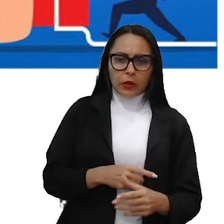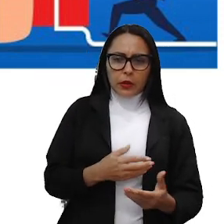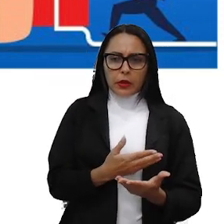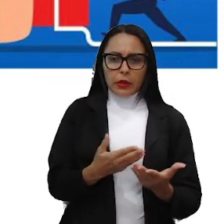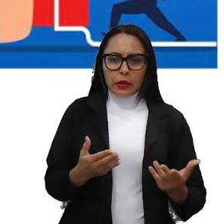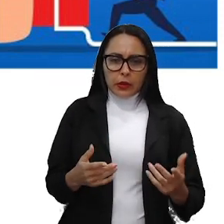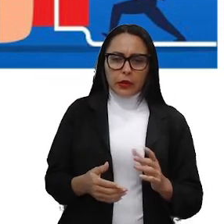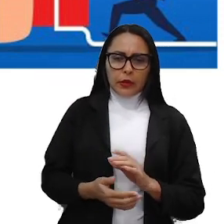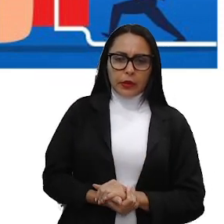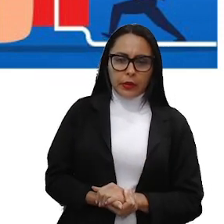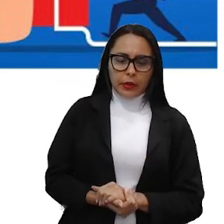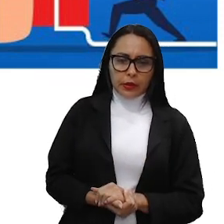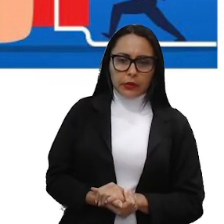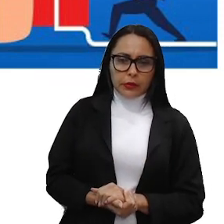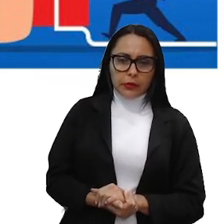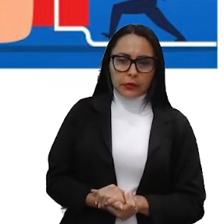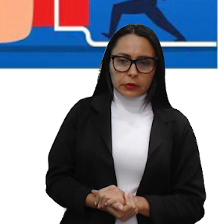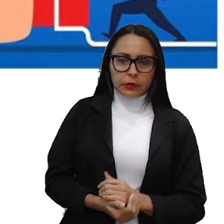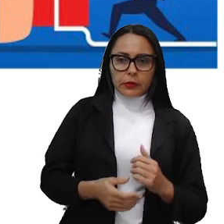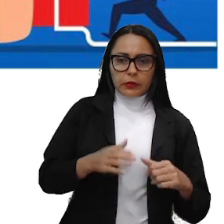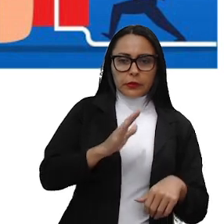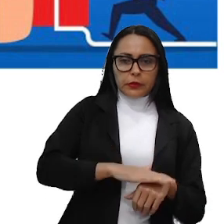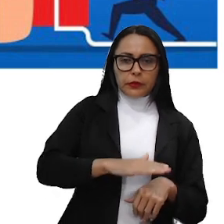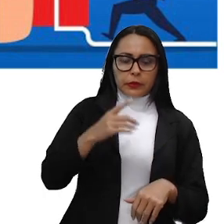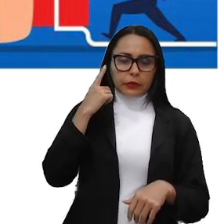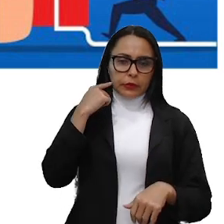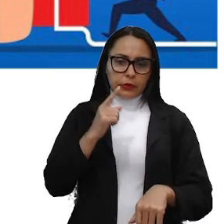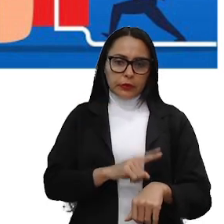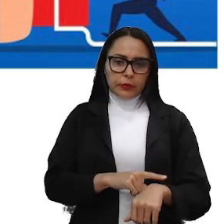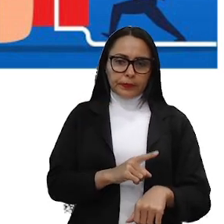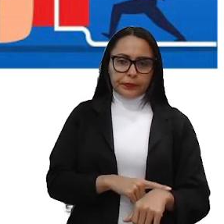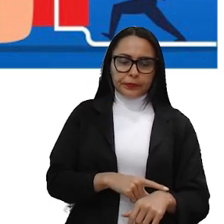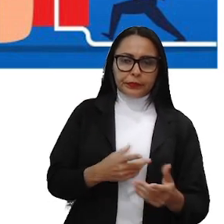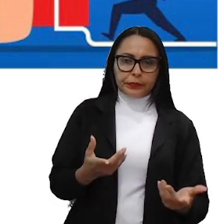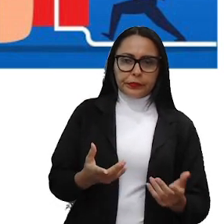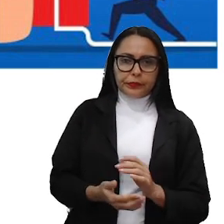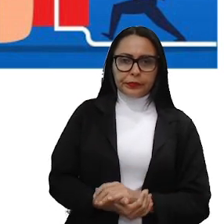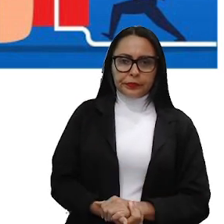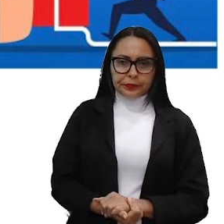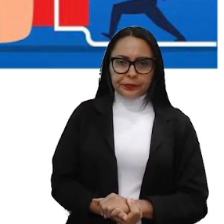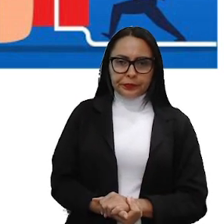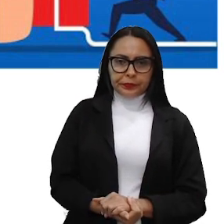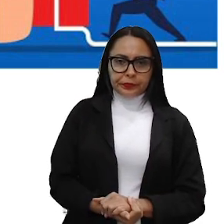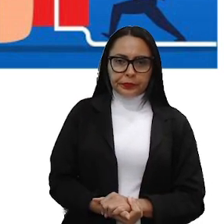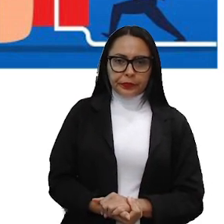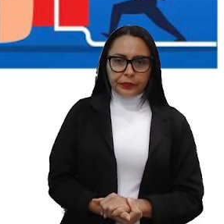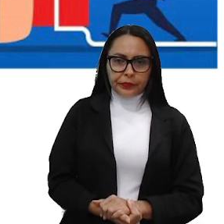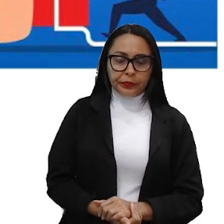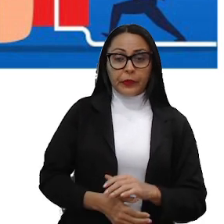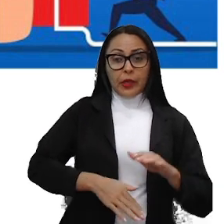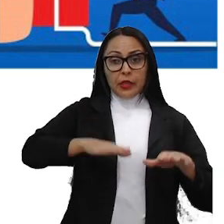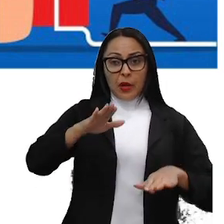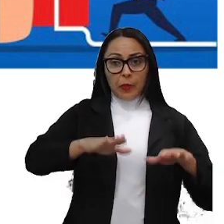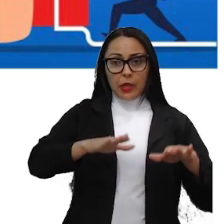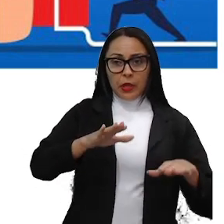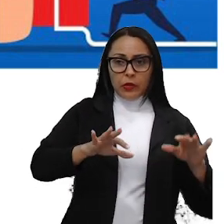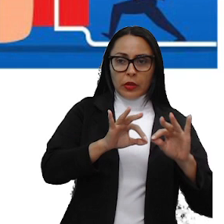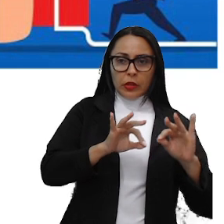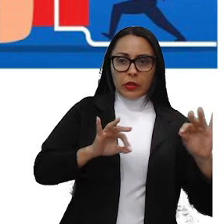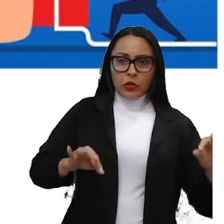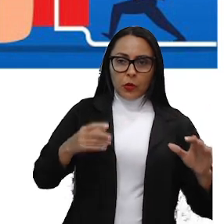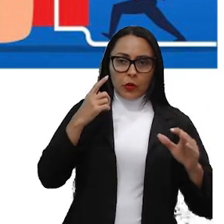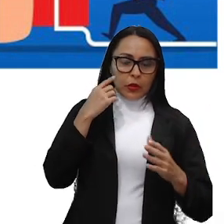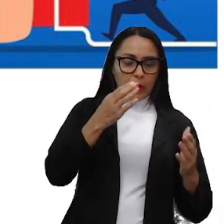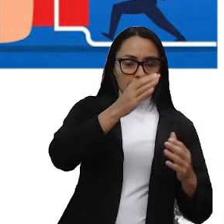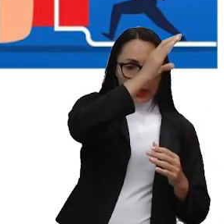time, que é maior do que o tempo que o cliente está disposto a esperar. Dependendo da distância que se separa clientes